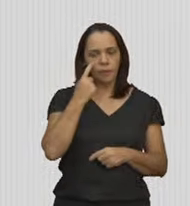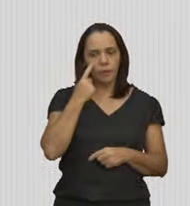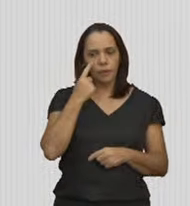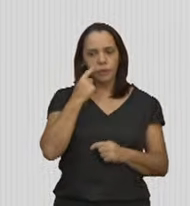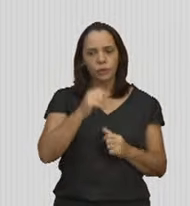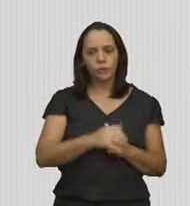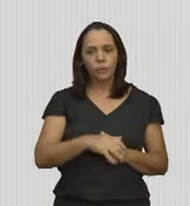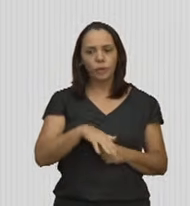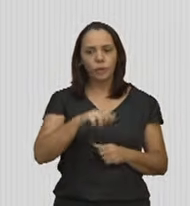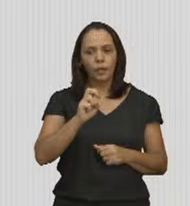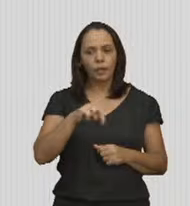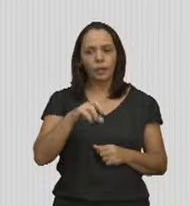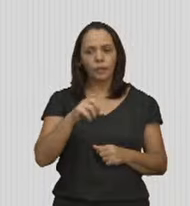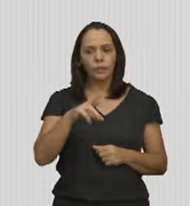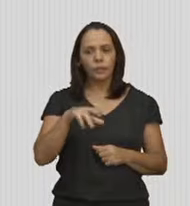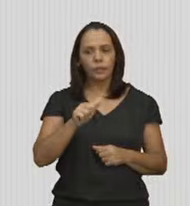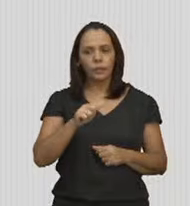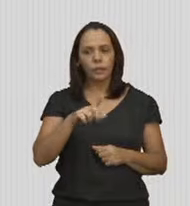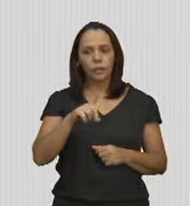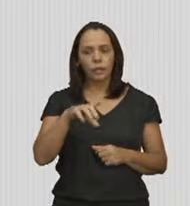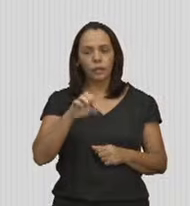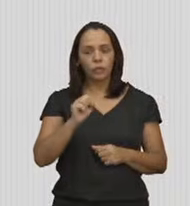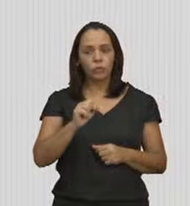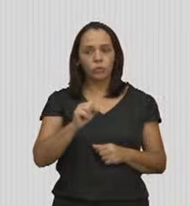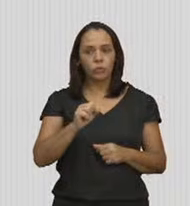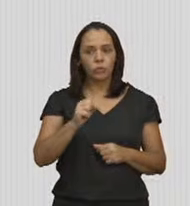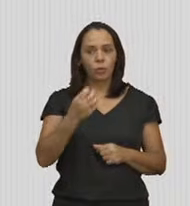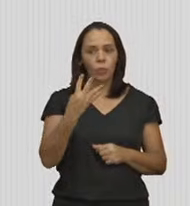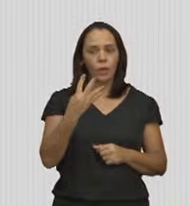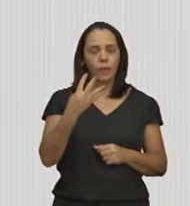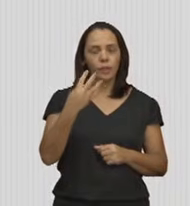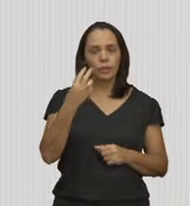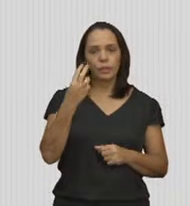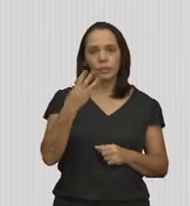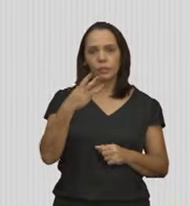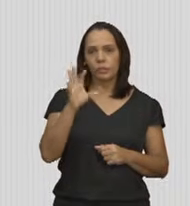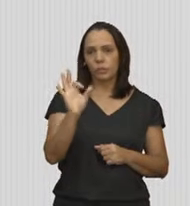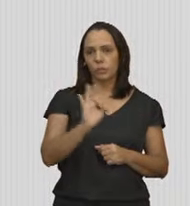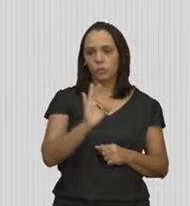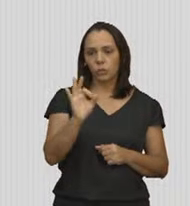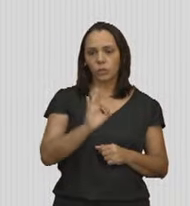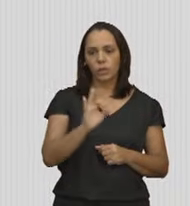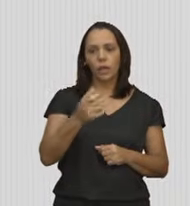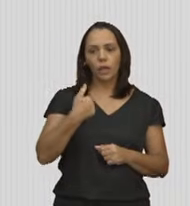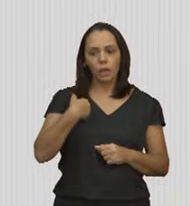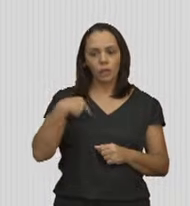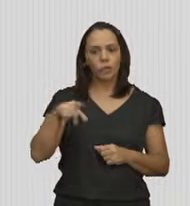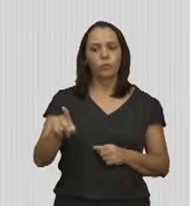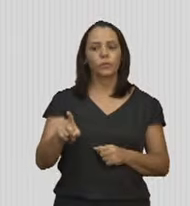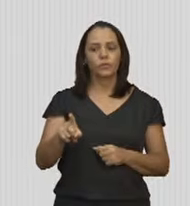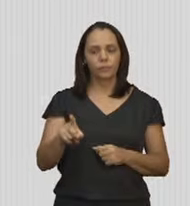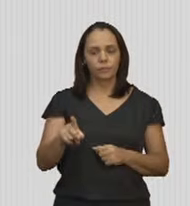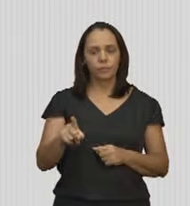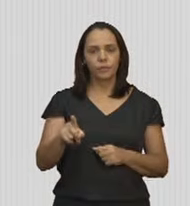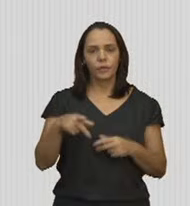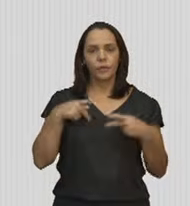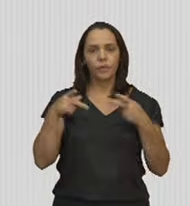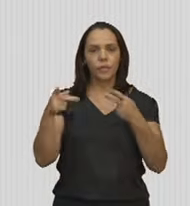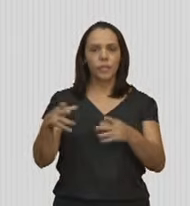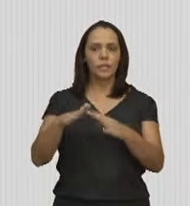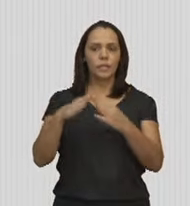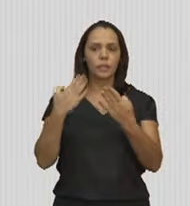uma representatividade bem grande no gráfico dessa semana. E isso acontece porque eu fui até o Pagador de Andrade visitar uma